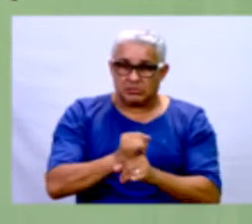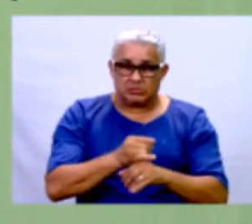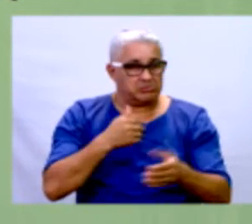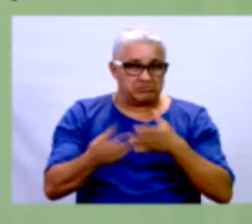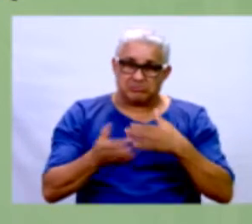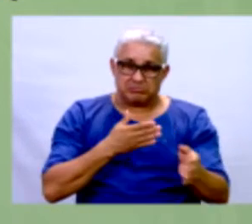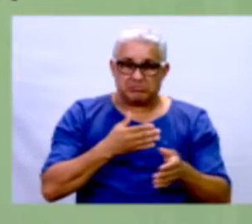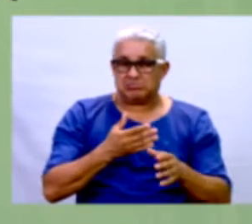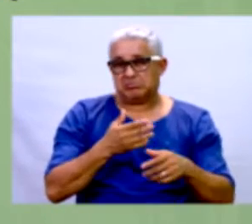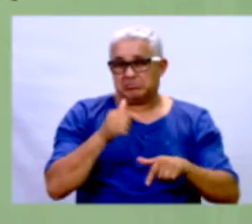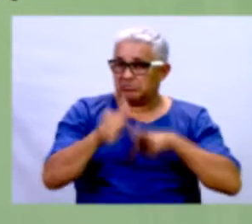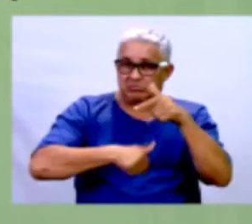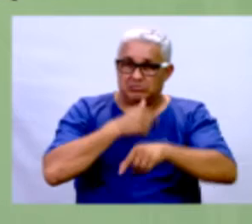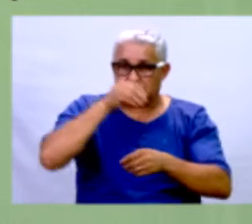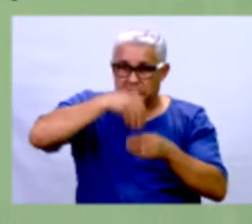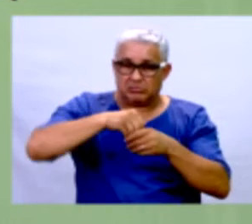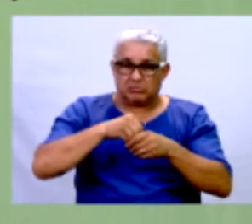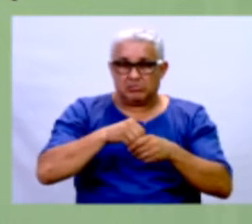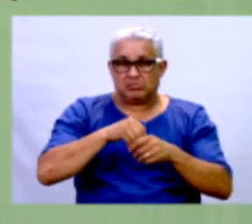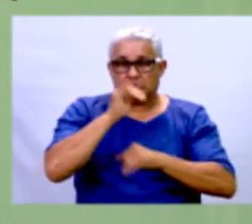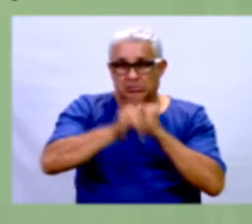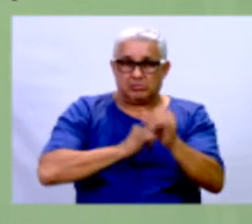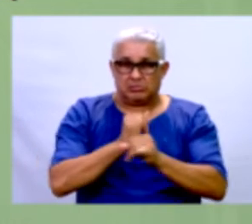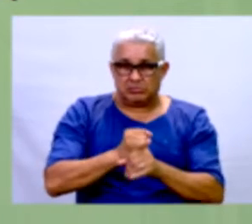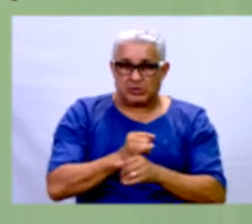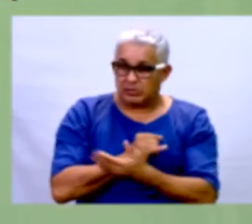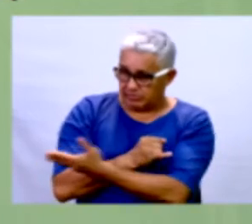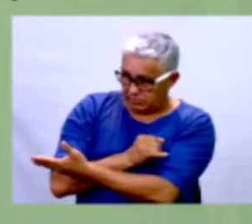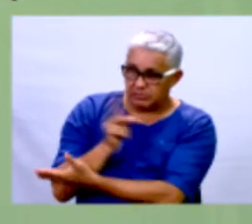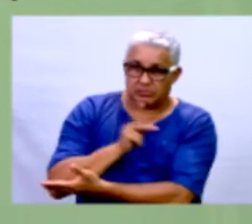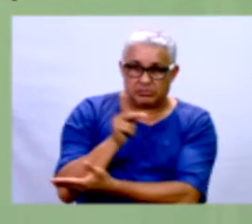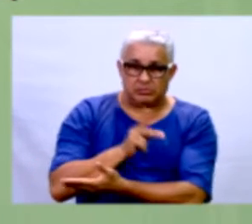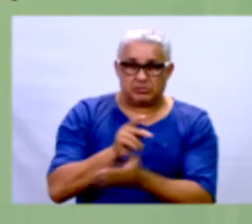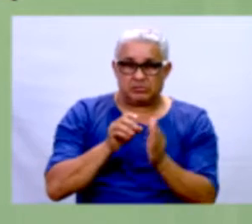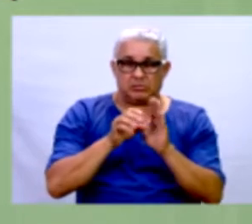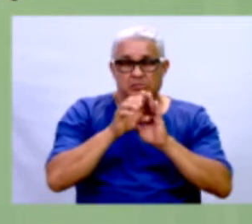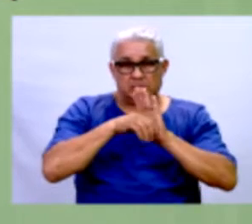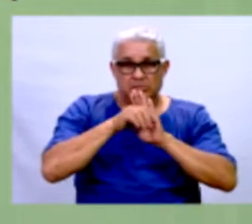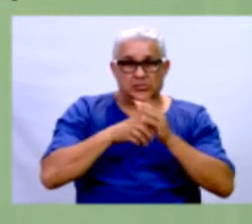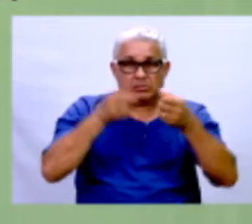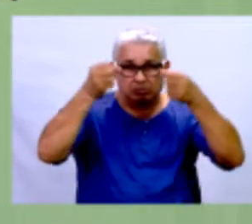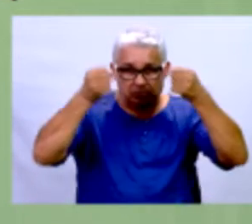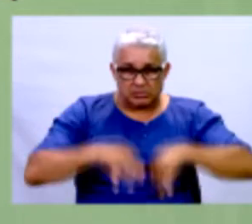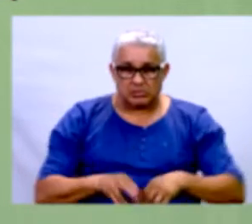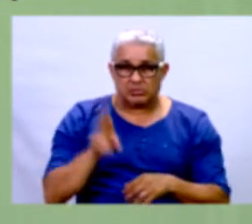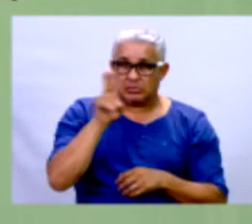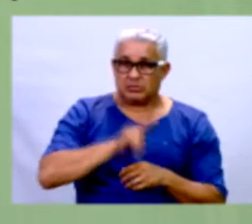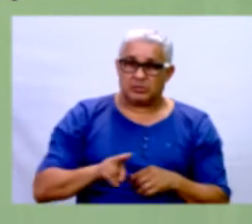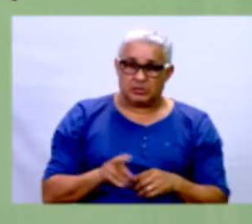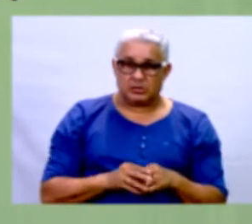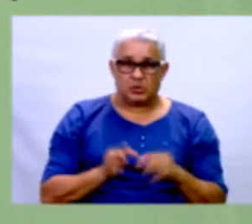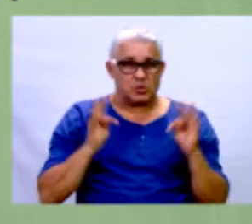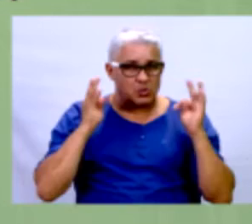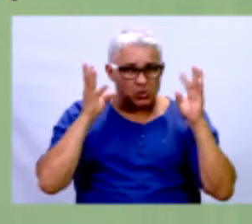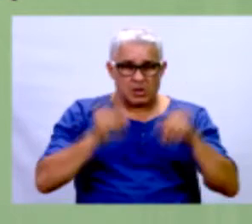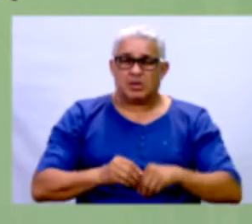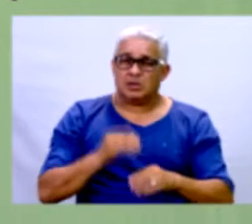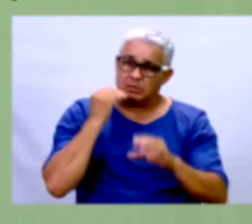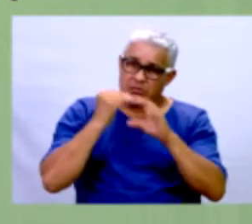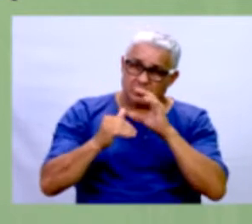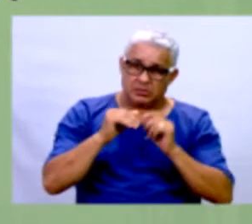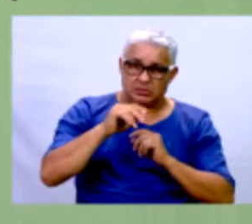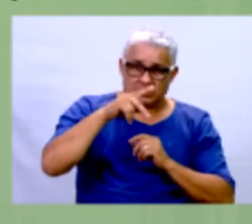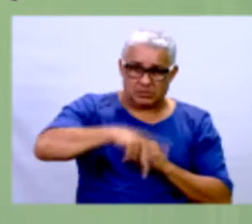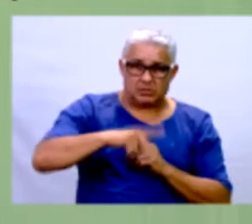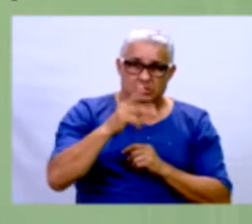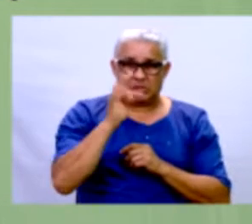web, conforme o professor conceituou aqui para a gente, né? Ele usa integralmente as mensagens no formato HTTP para se comunicar